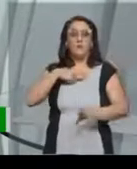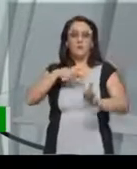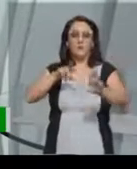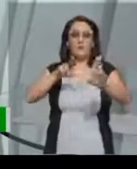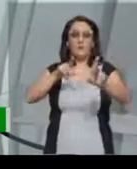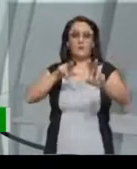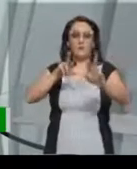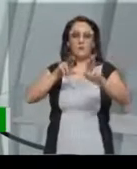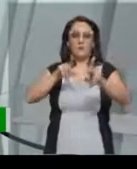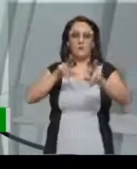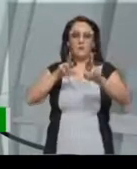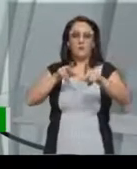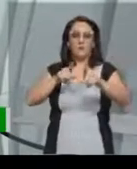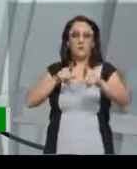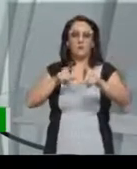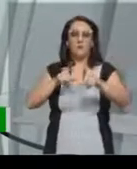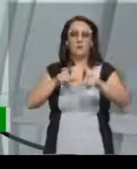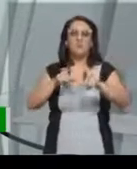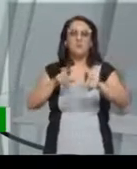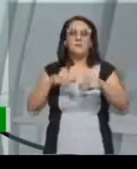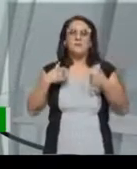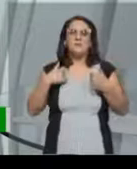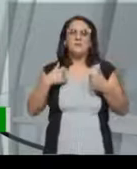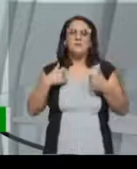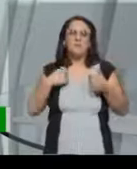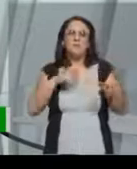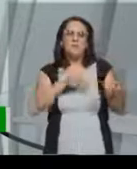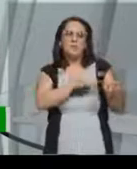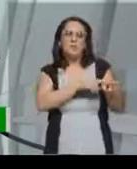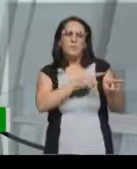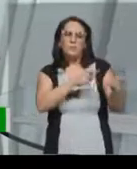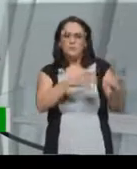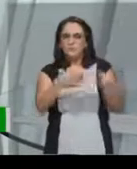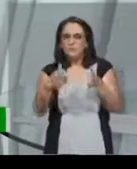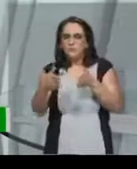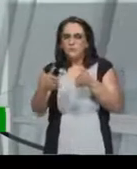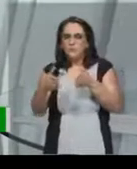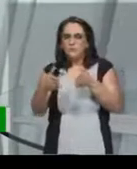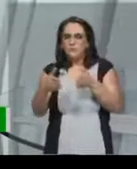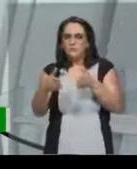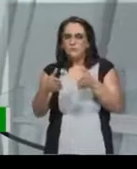justamente a duração, tá?